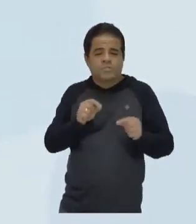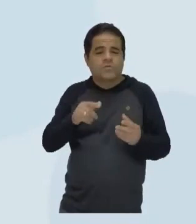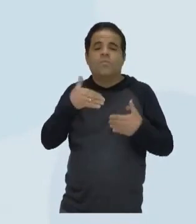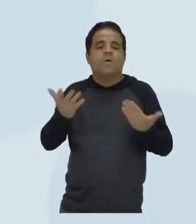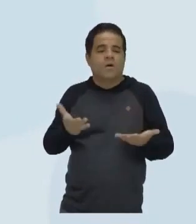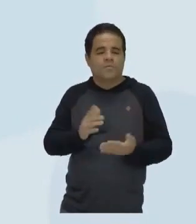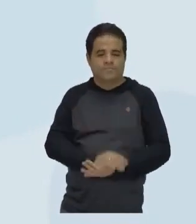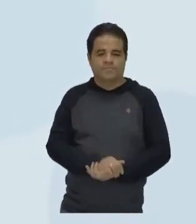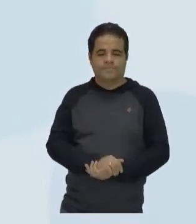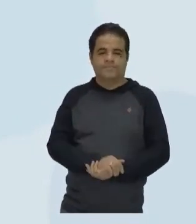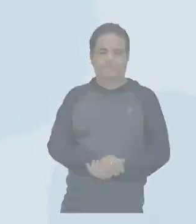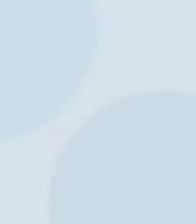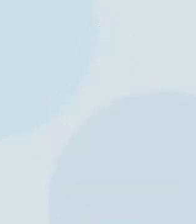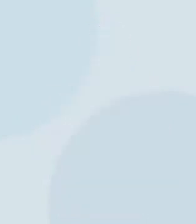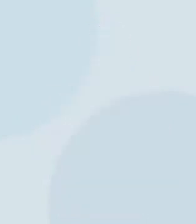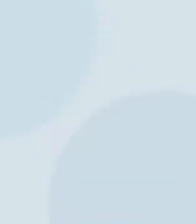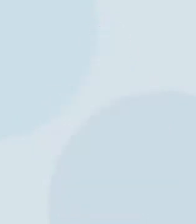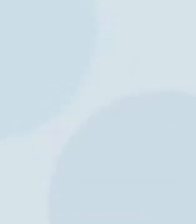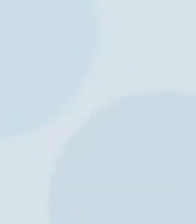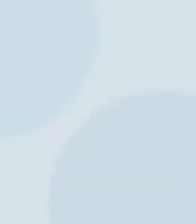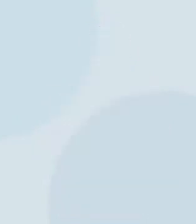voltamos.